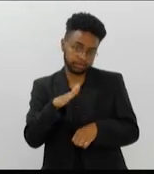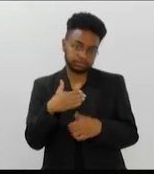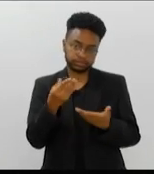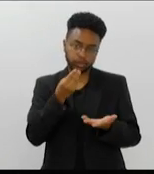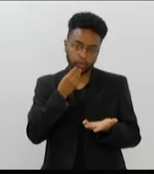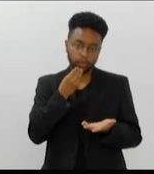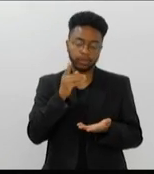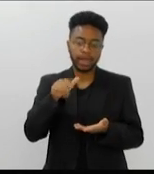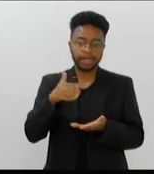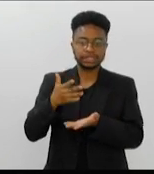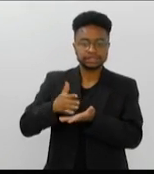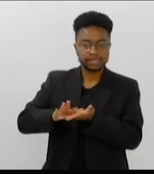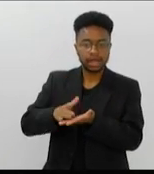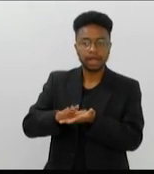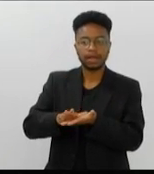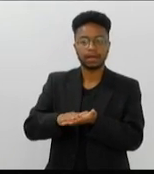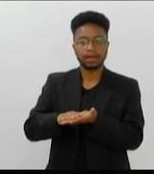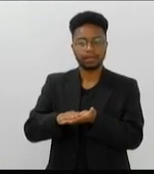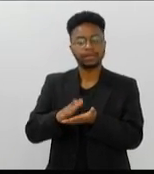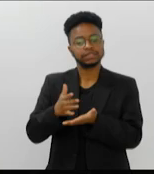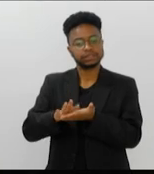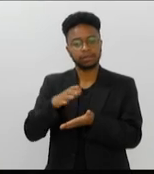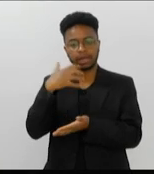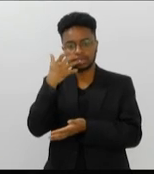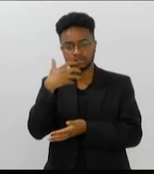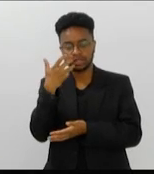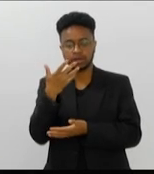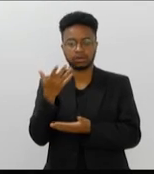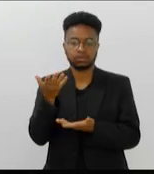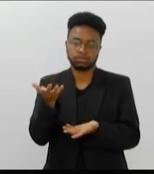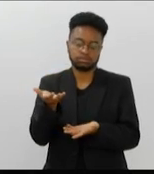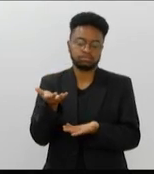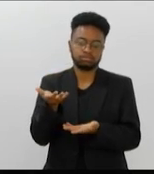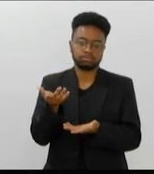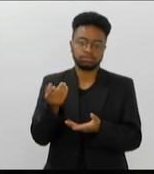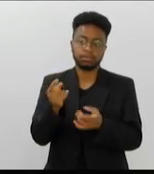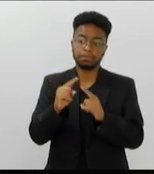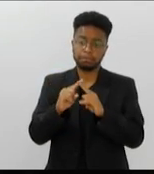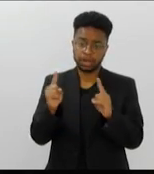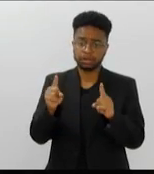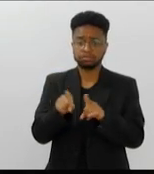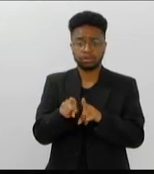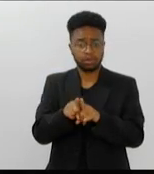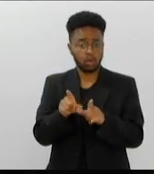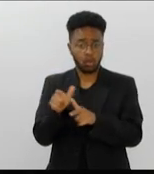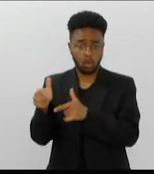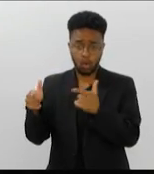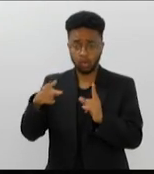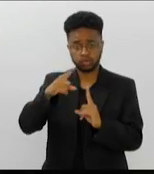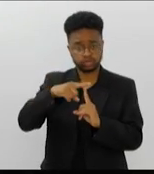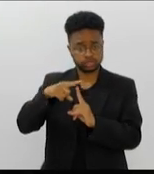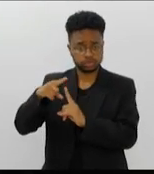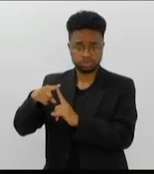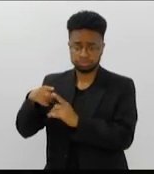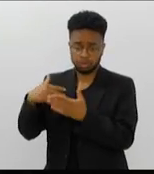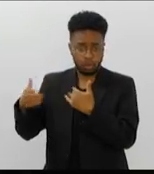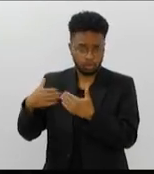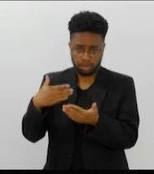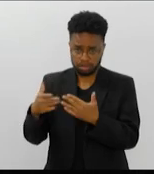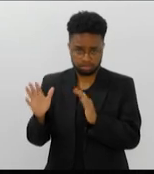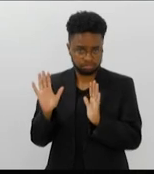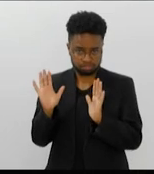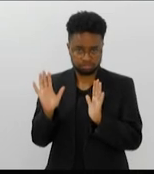evidentemente é o samba canção, né? Mas também outros tipos de música, seja elas quais